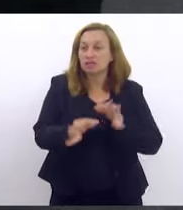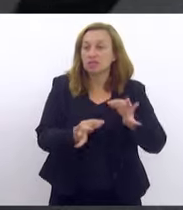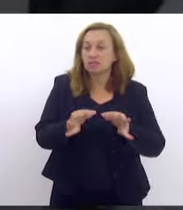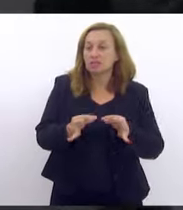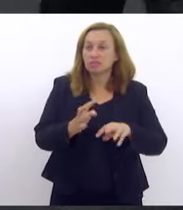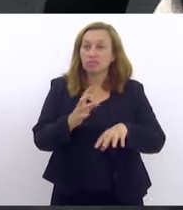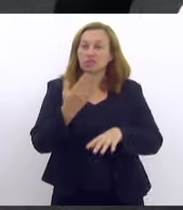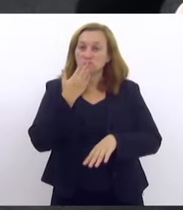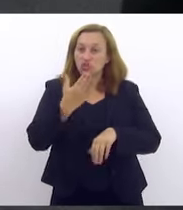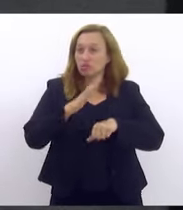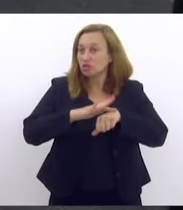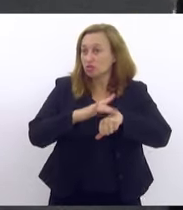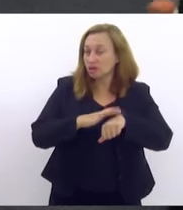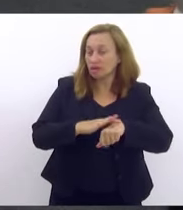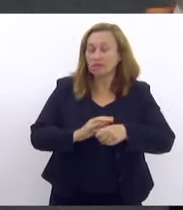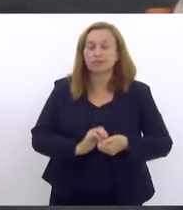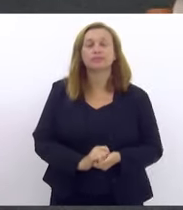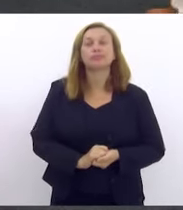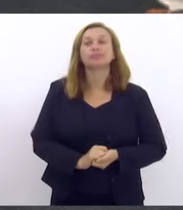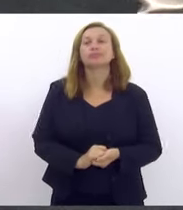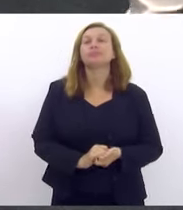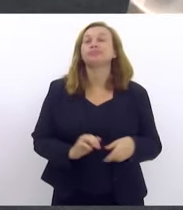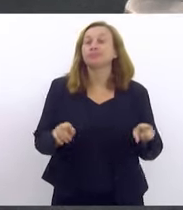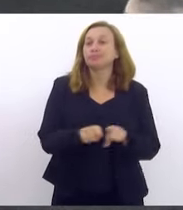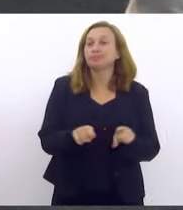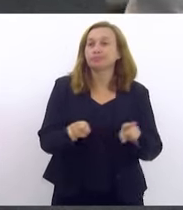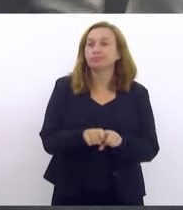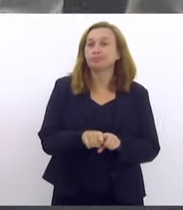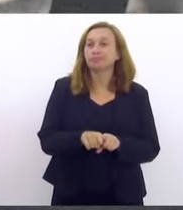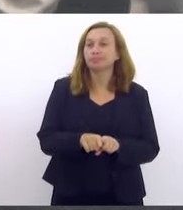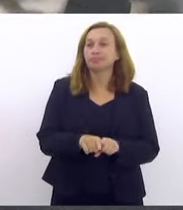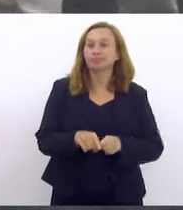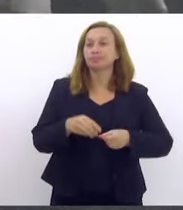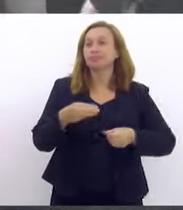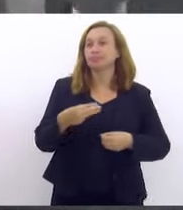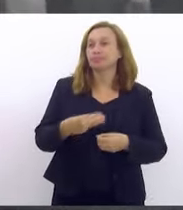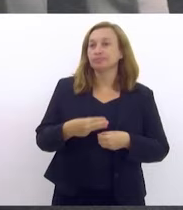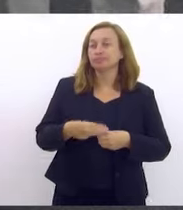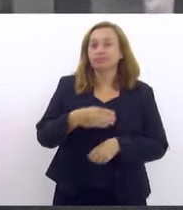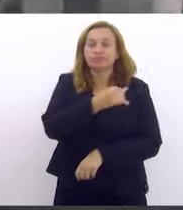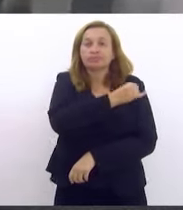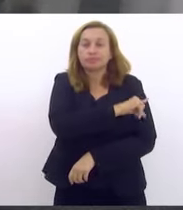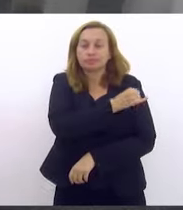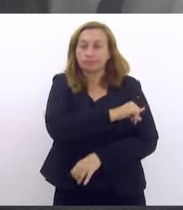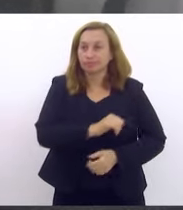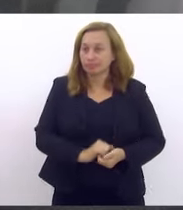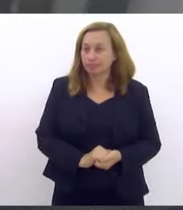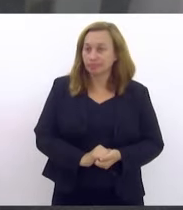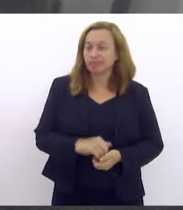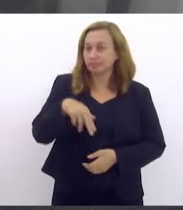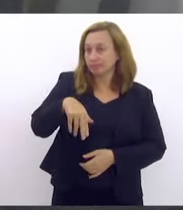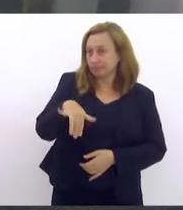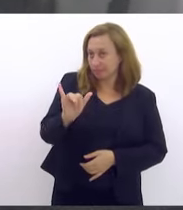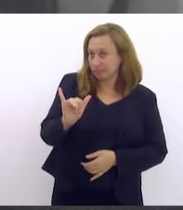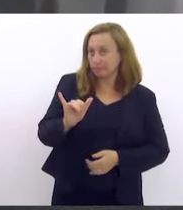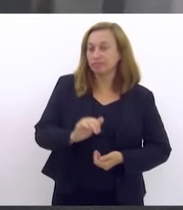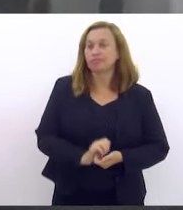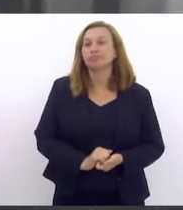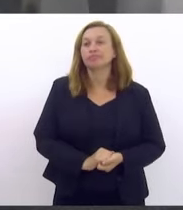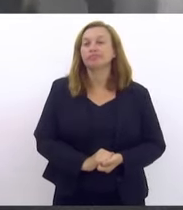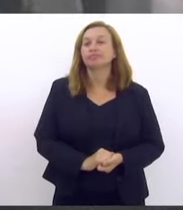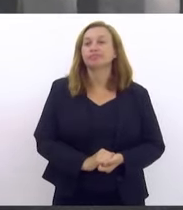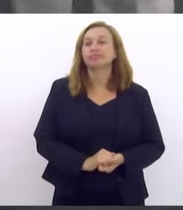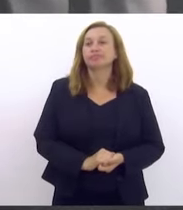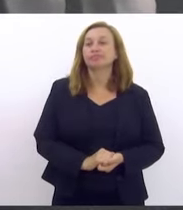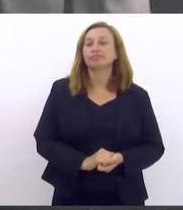doenças. E tendo em vista também que o município do Rio de Janeiro e o município de Nova Iguaçu